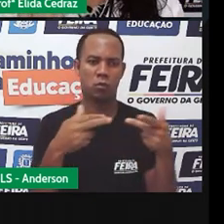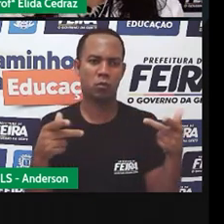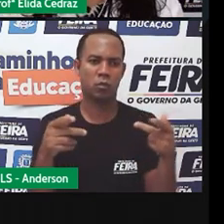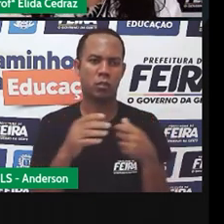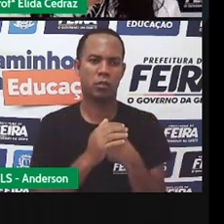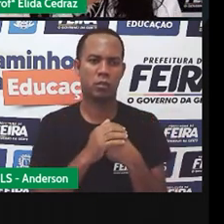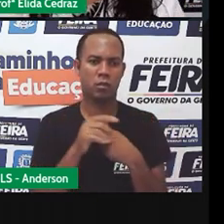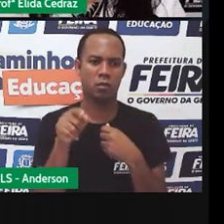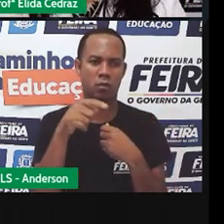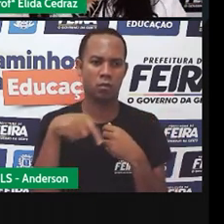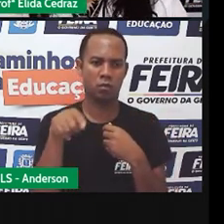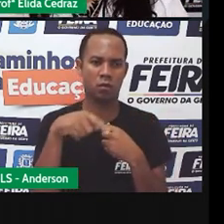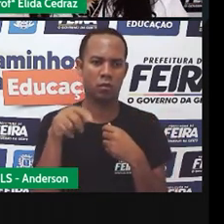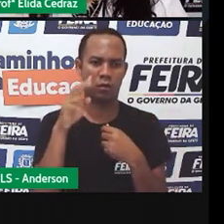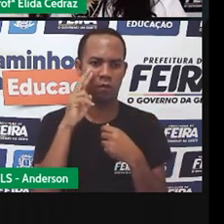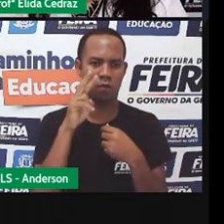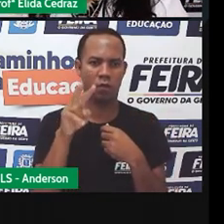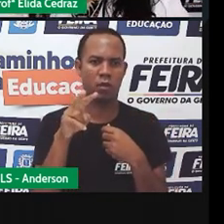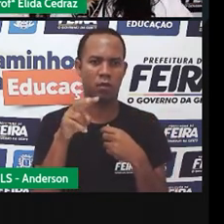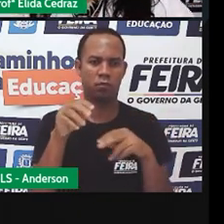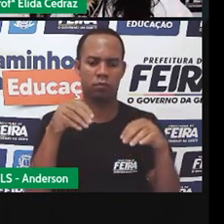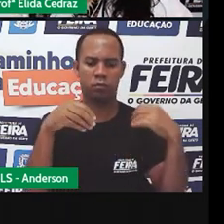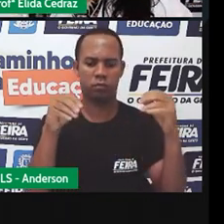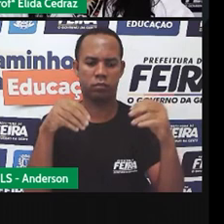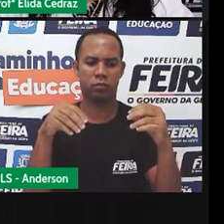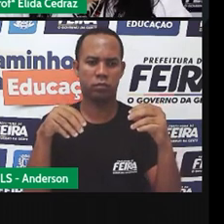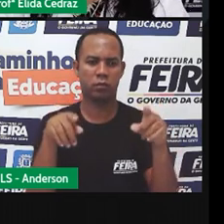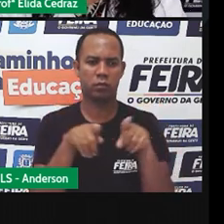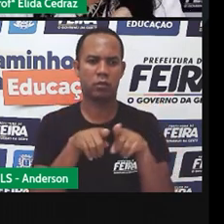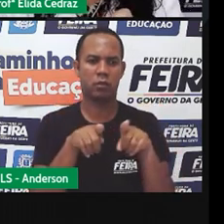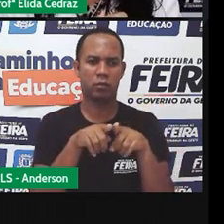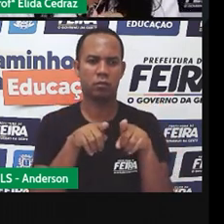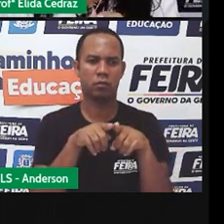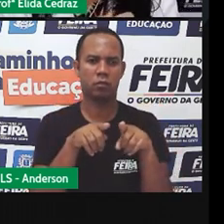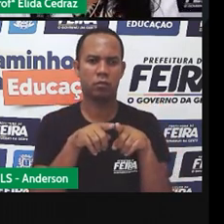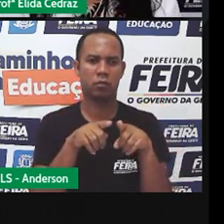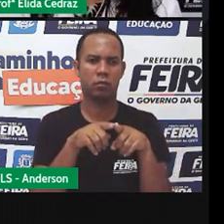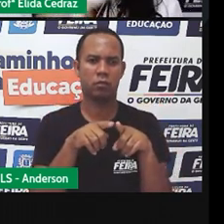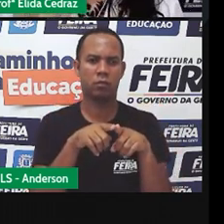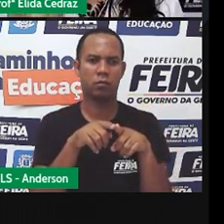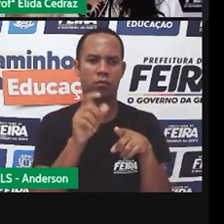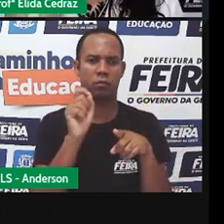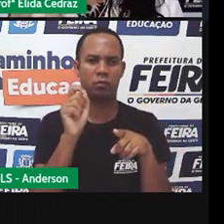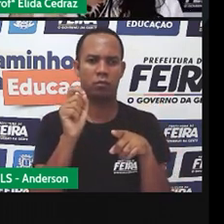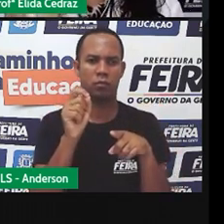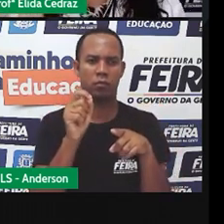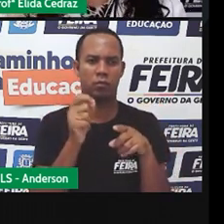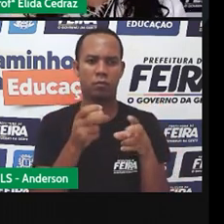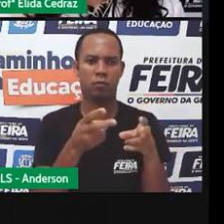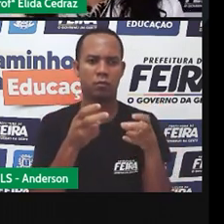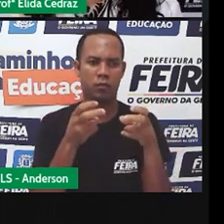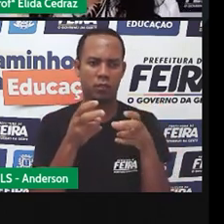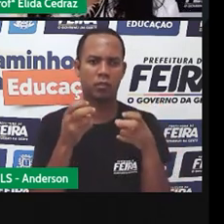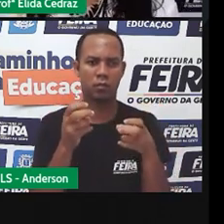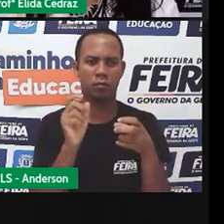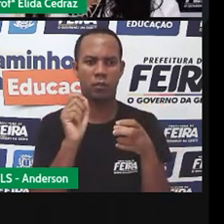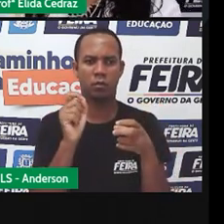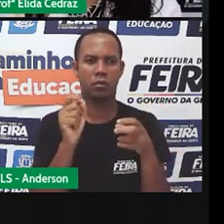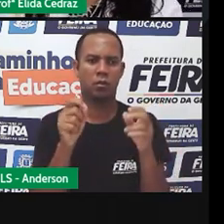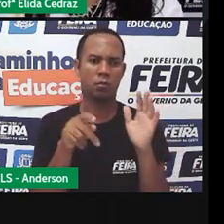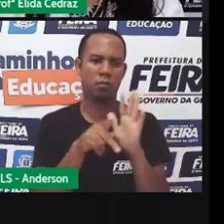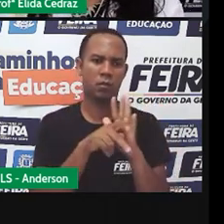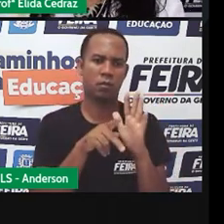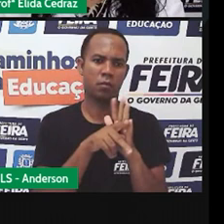que nós vemos do movimento e da ação permite a gente perceber se ele tem aquela